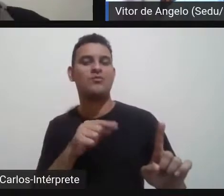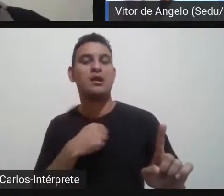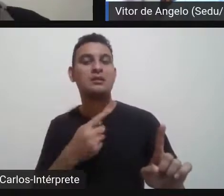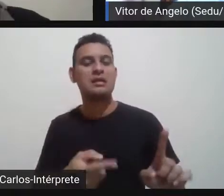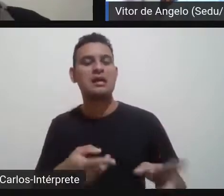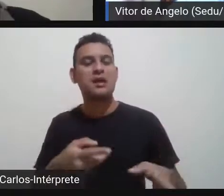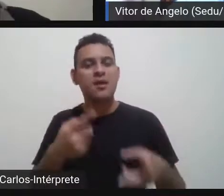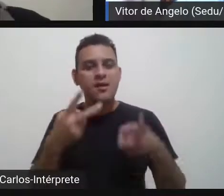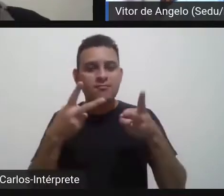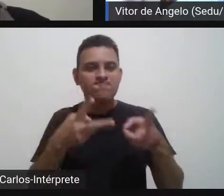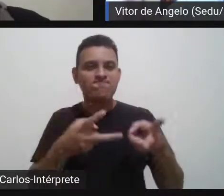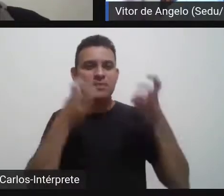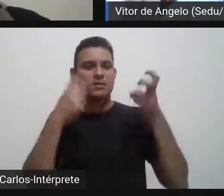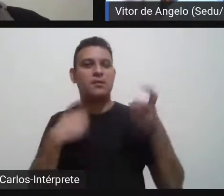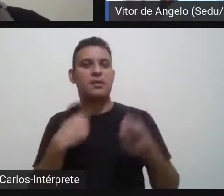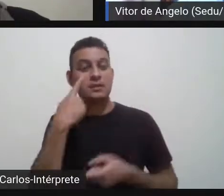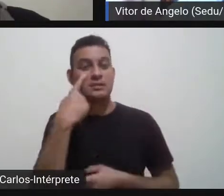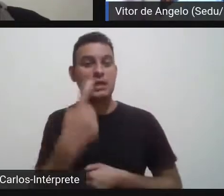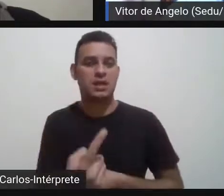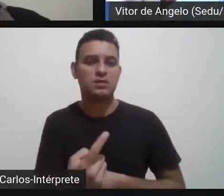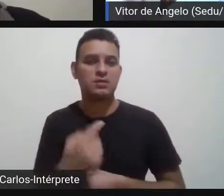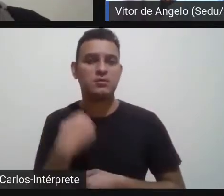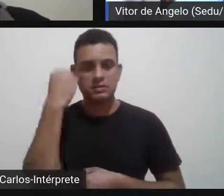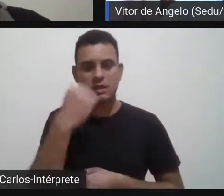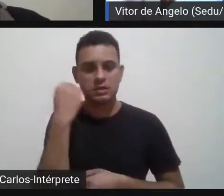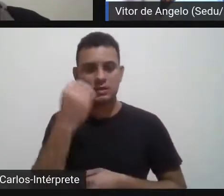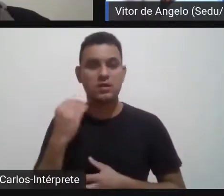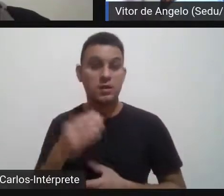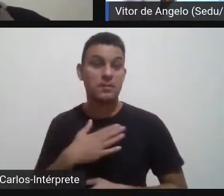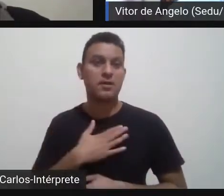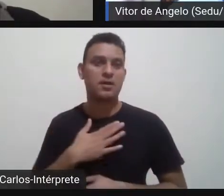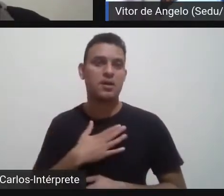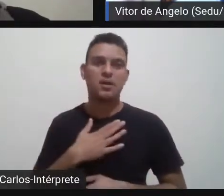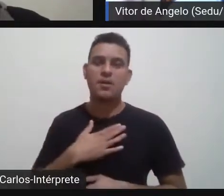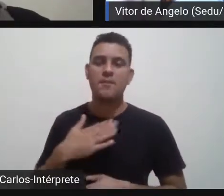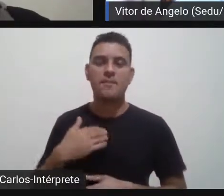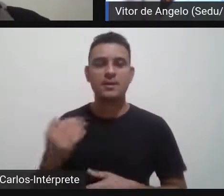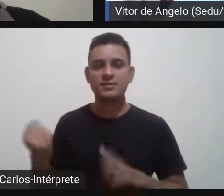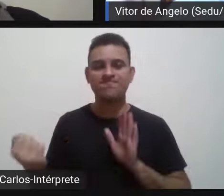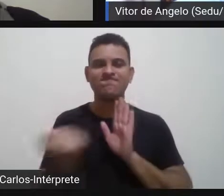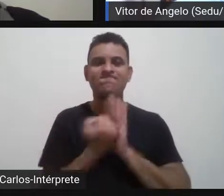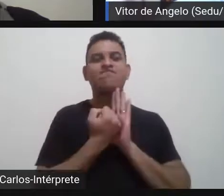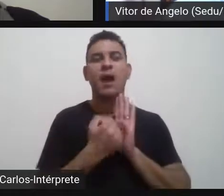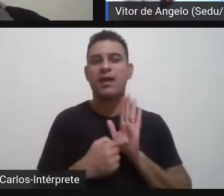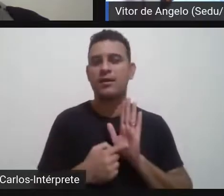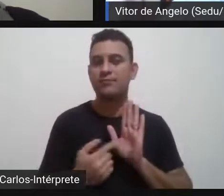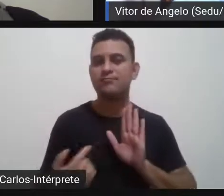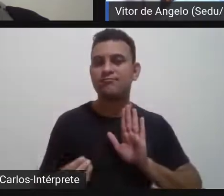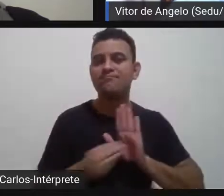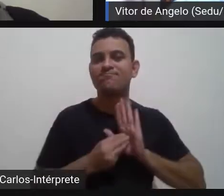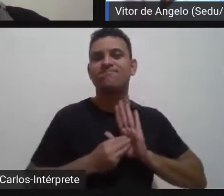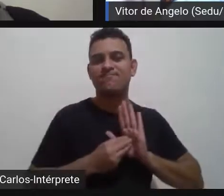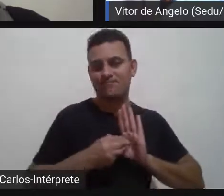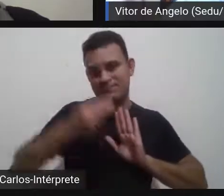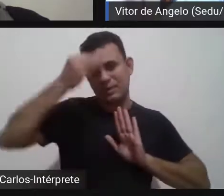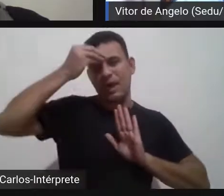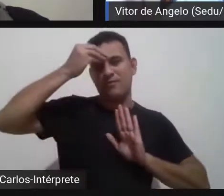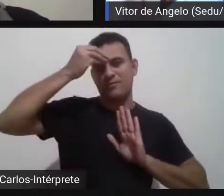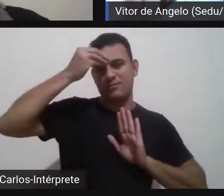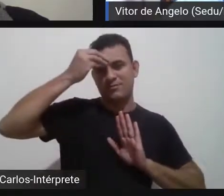que eu vejo aqui na tua experiência e que, para mim, é muito marcante, né, do ponto de vista assim, de algo a ser compartilhado. Eu acho